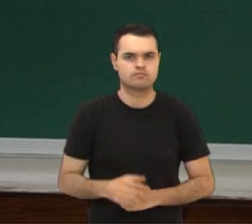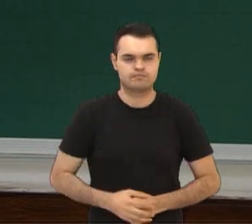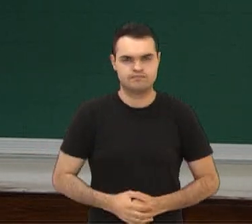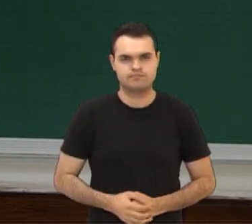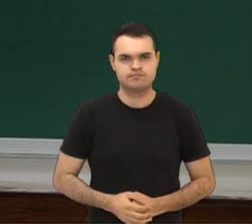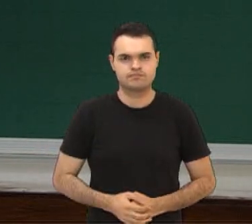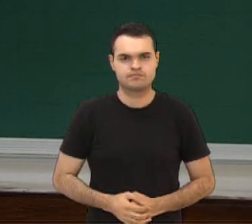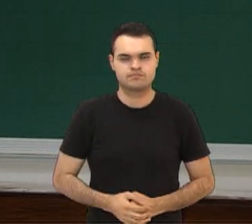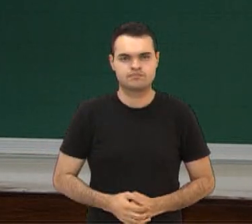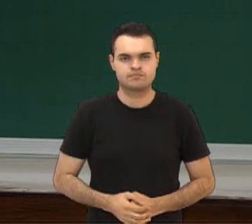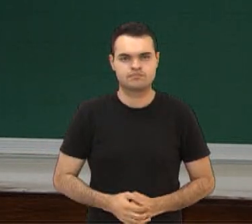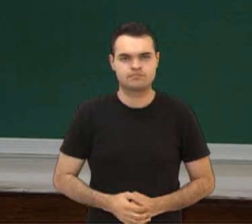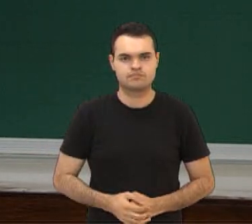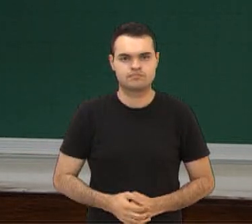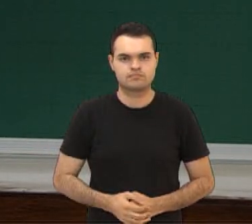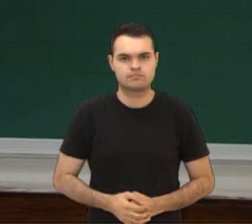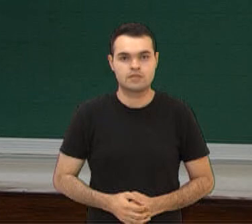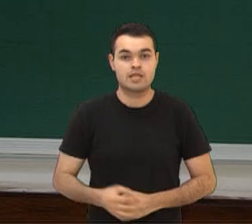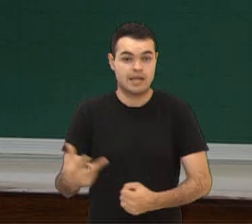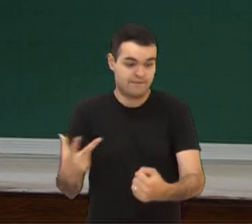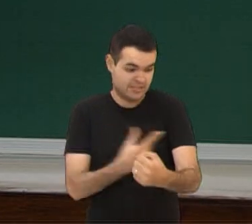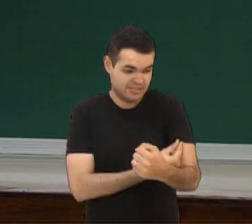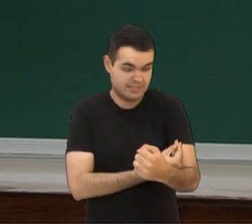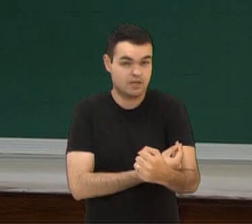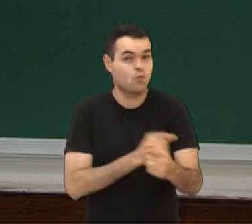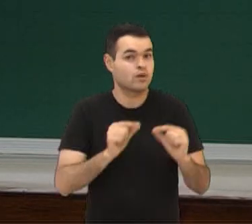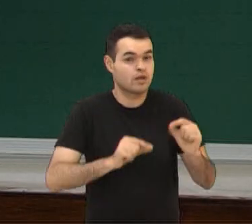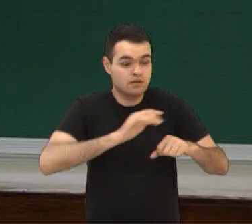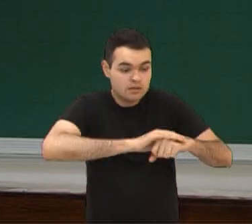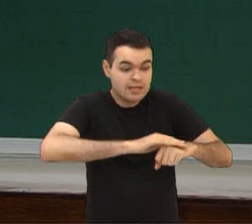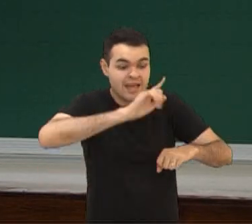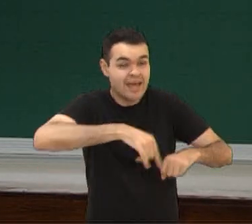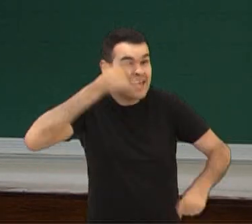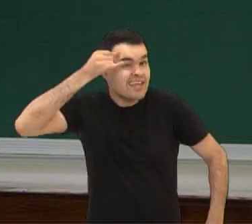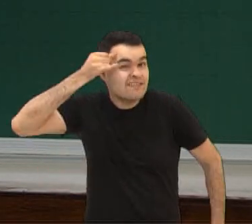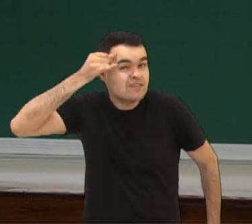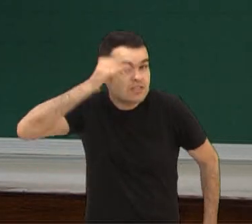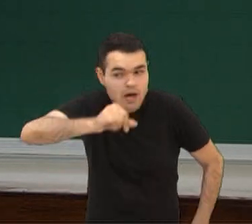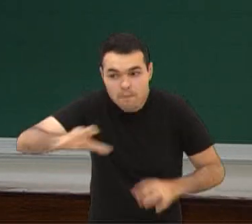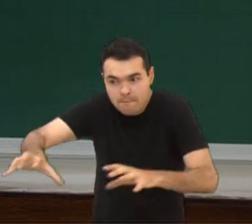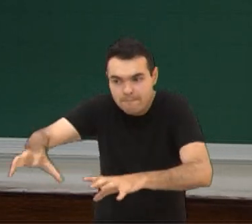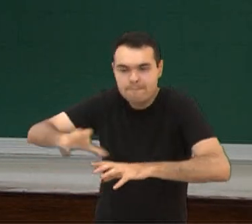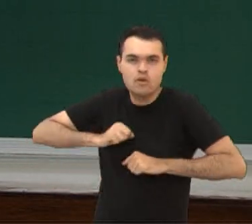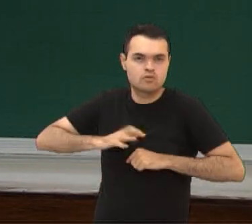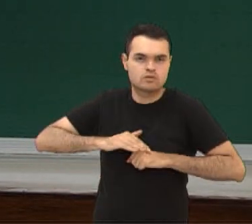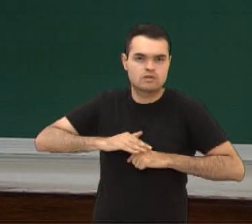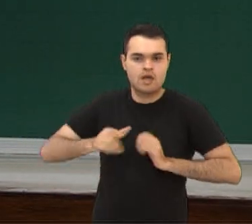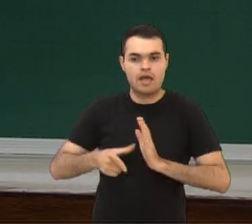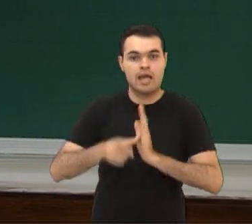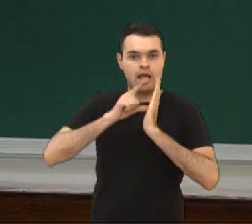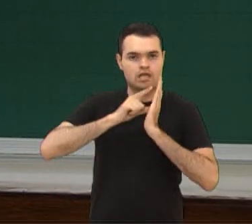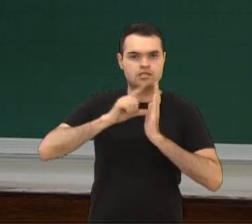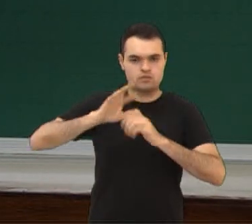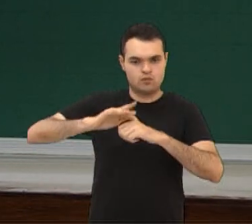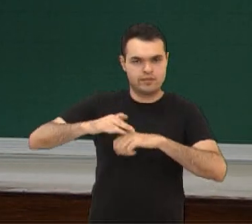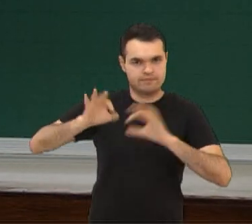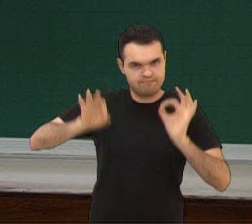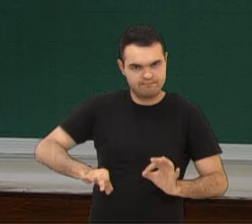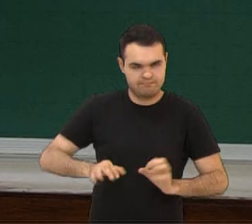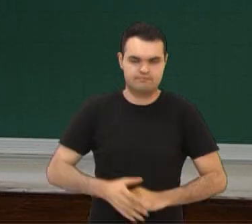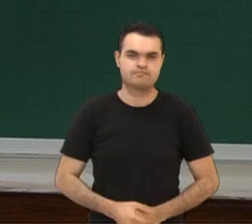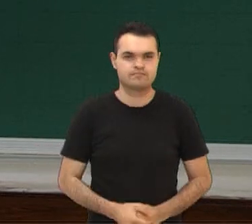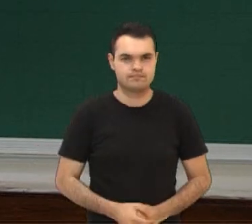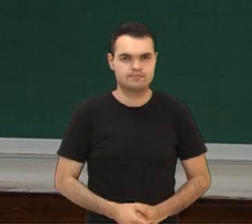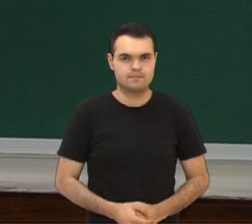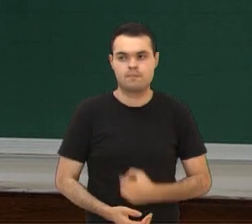a vacina serve para evitar que a pessoa contraia uma doença. Então, a gente toma a vacina antes de ter contato de verdade com a doença.